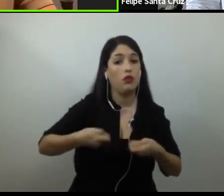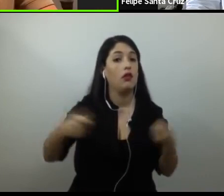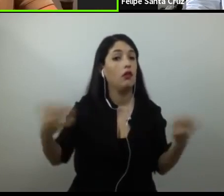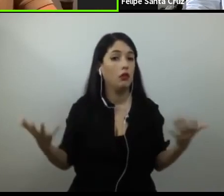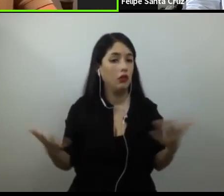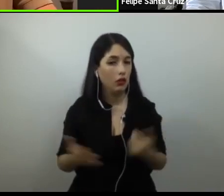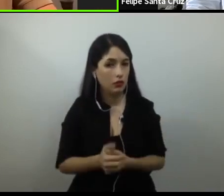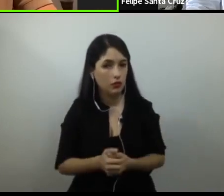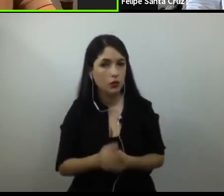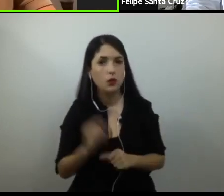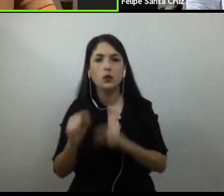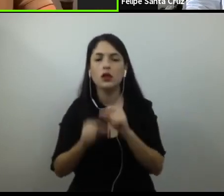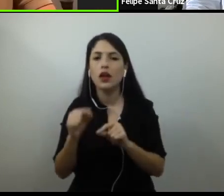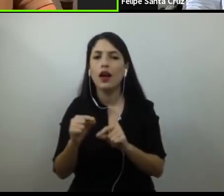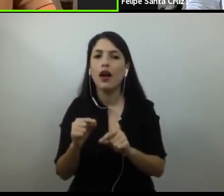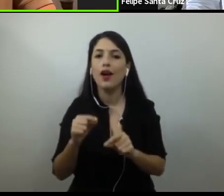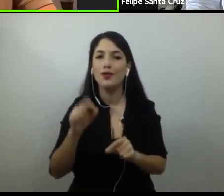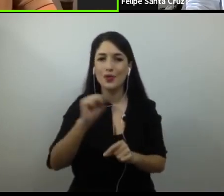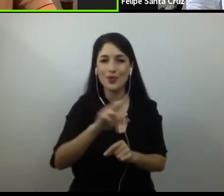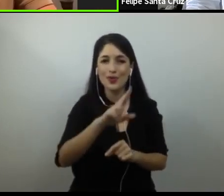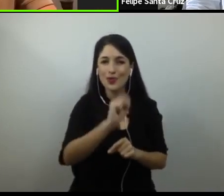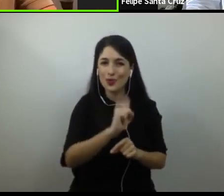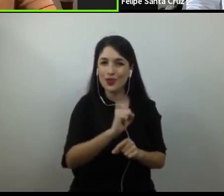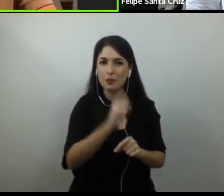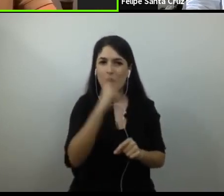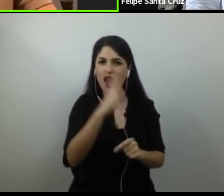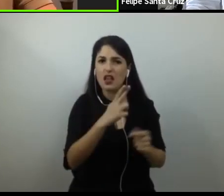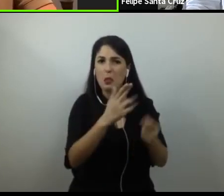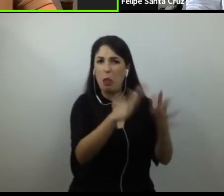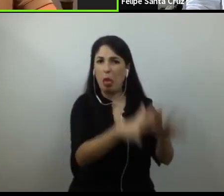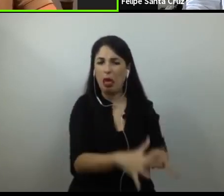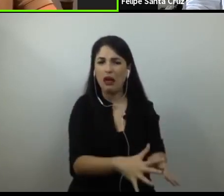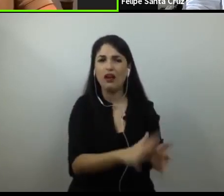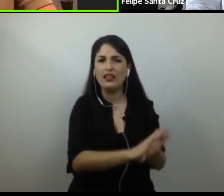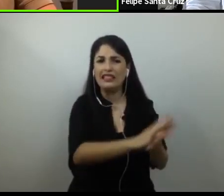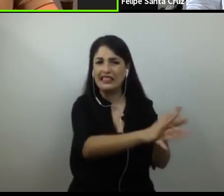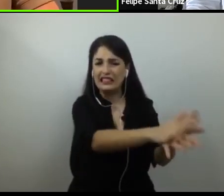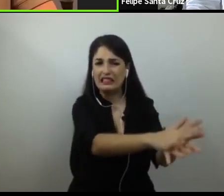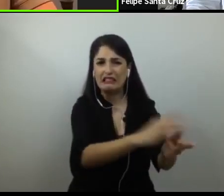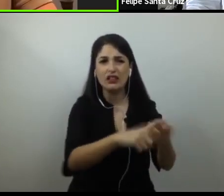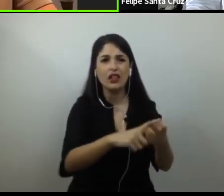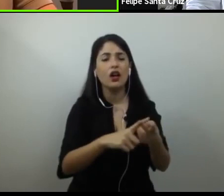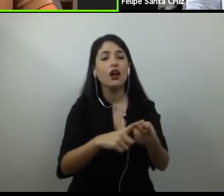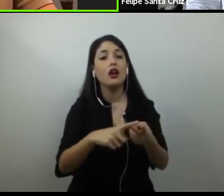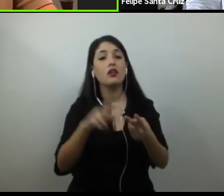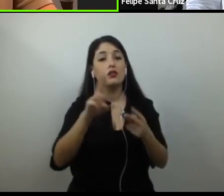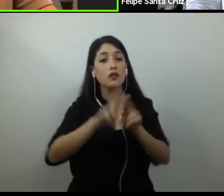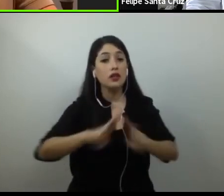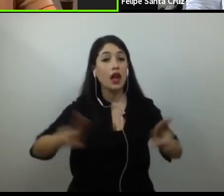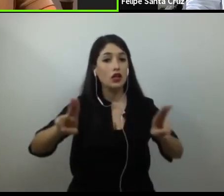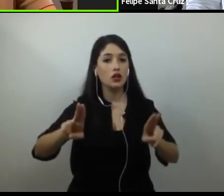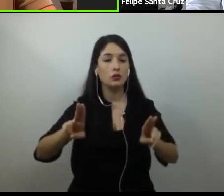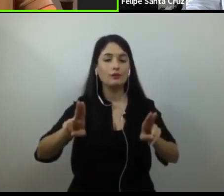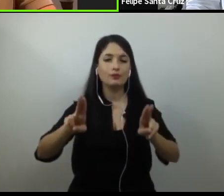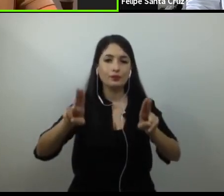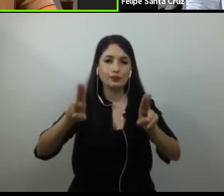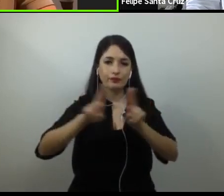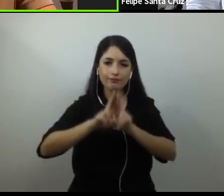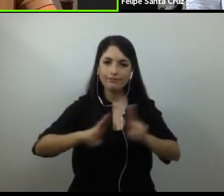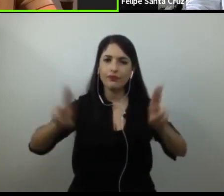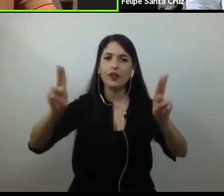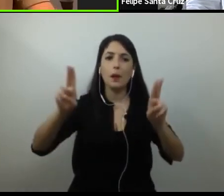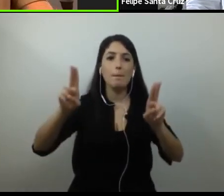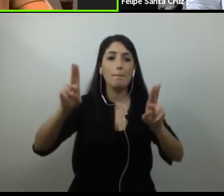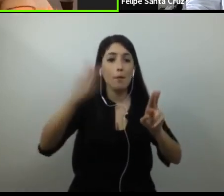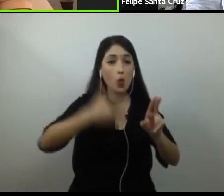A destruição do SUS, da universidade pública, da assistência social, tudo isso tem que ser considerado, da ciência e tecnologia, do